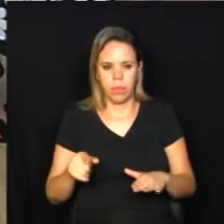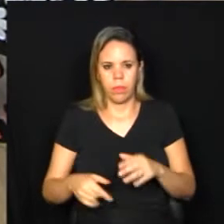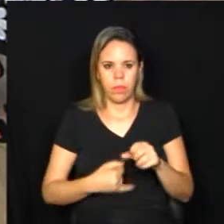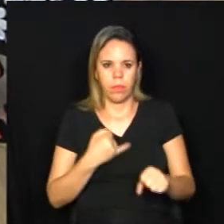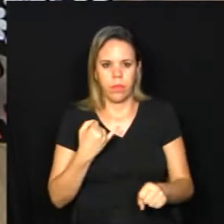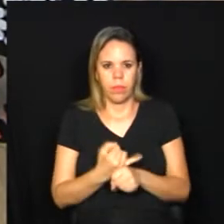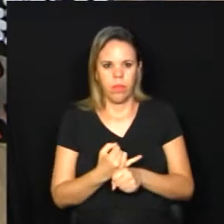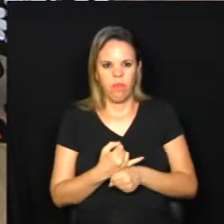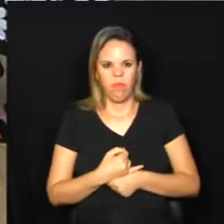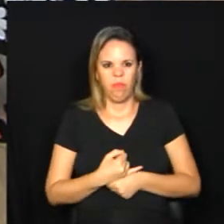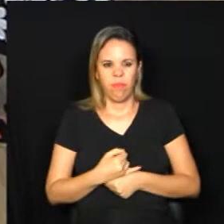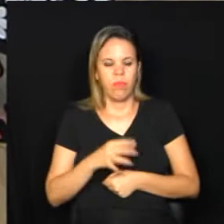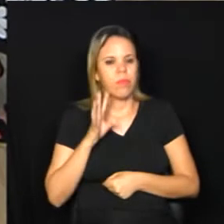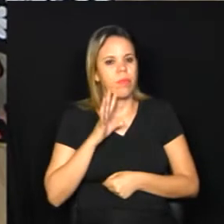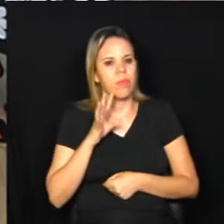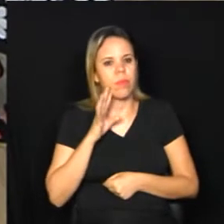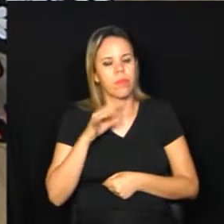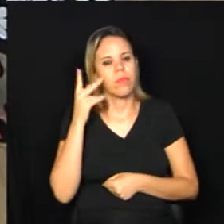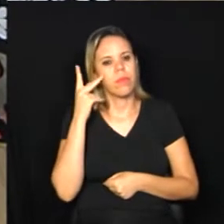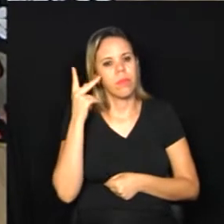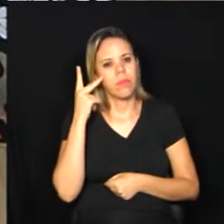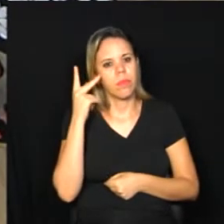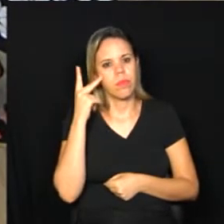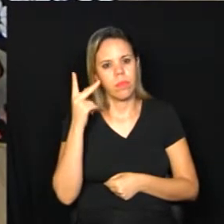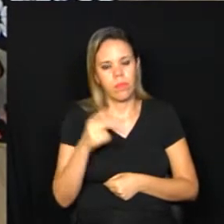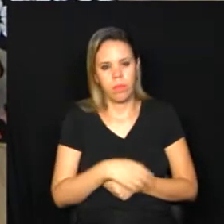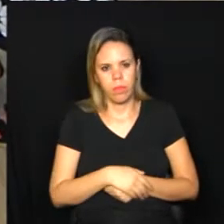site, olha só que bacana,